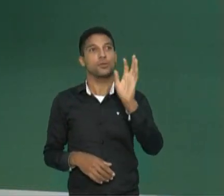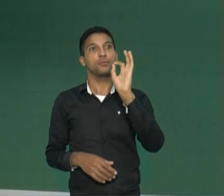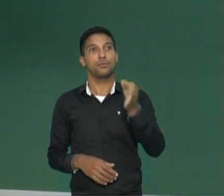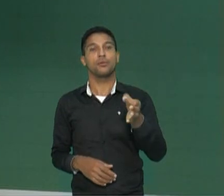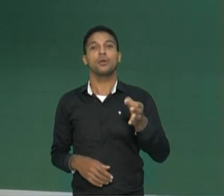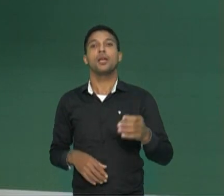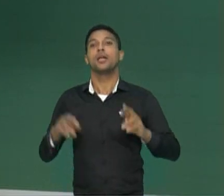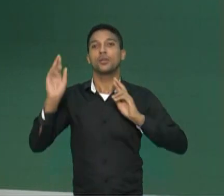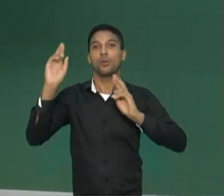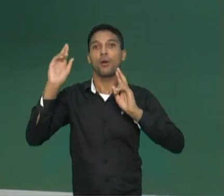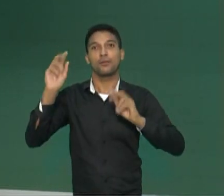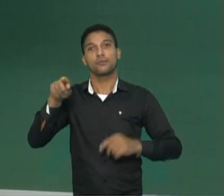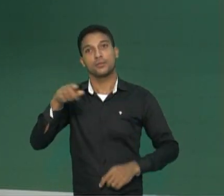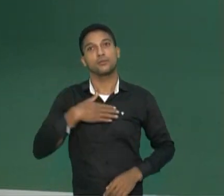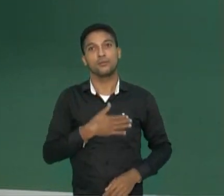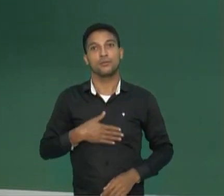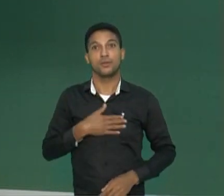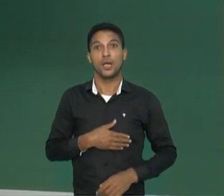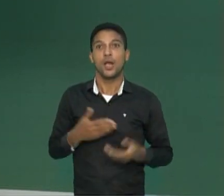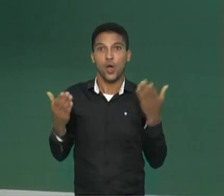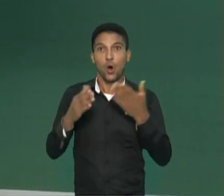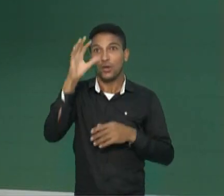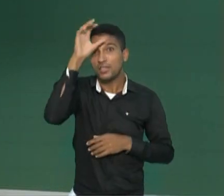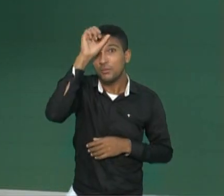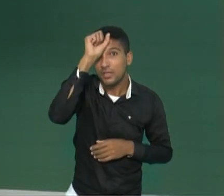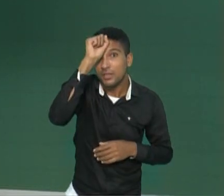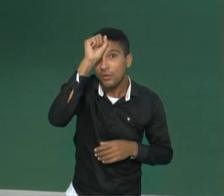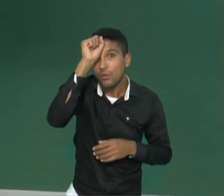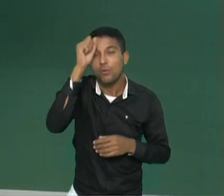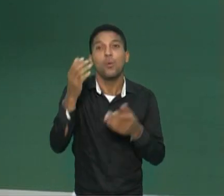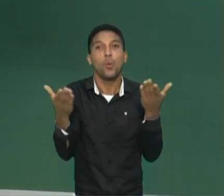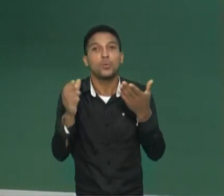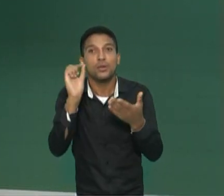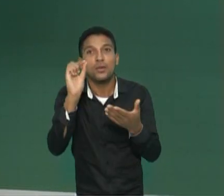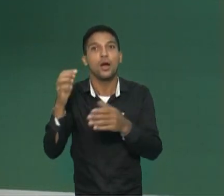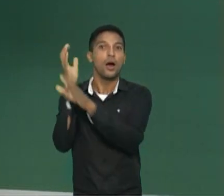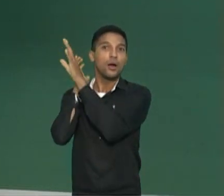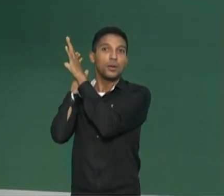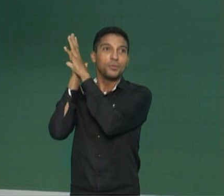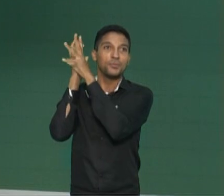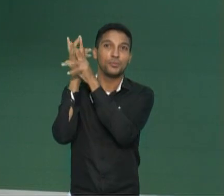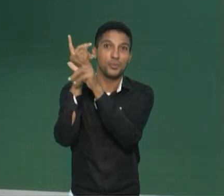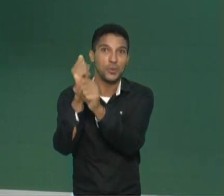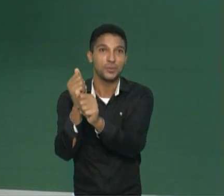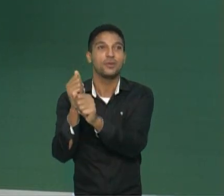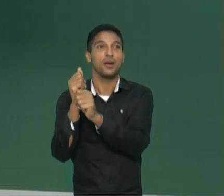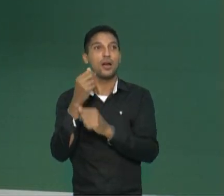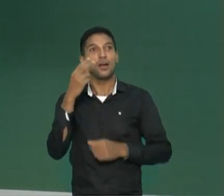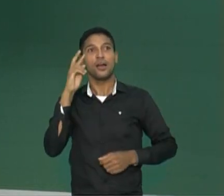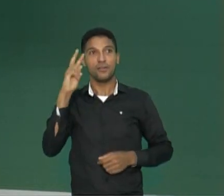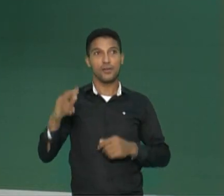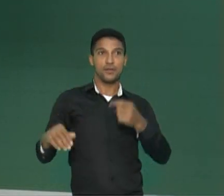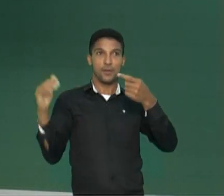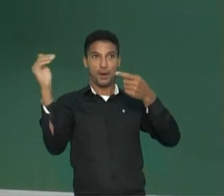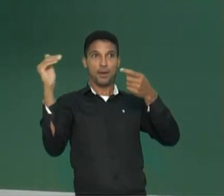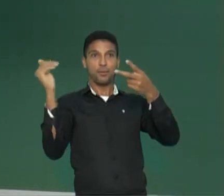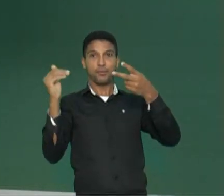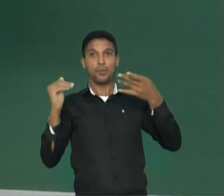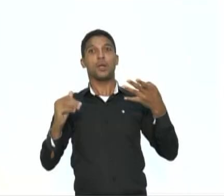gostado. O que a gente aprendeu hoje? Recapitulamos tudo, fizemos o Remember for You, né? Da arte do segundo